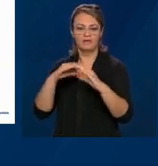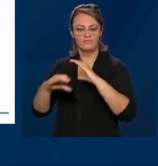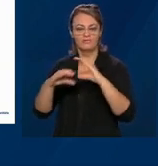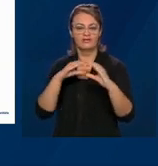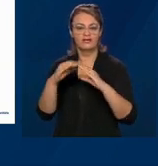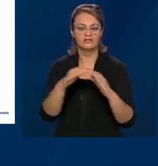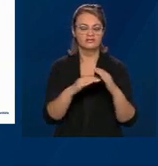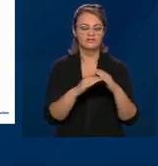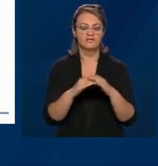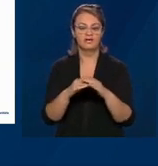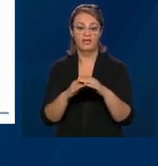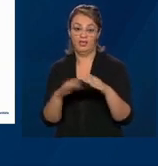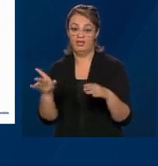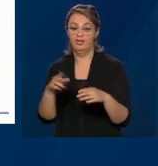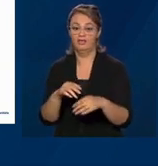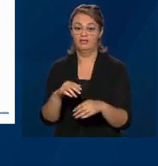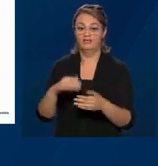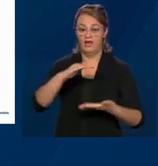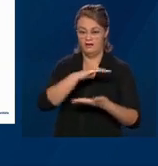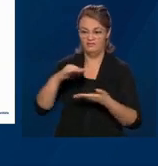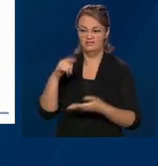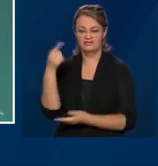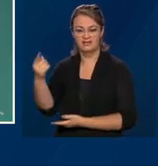Anvisa tiveram nesse momento.